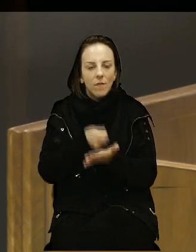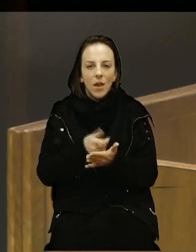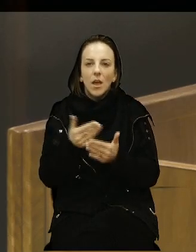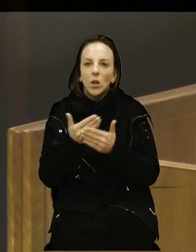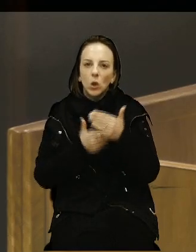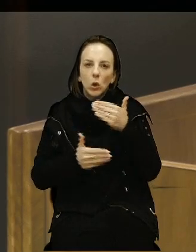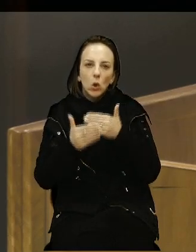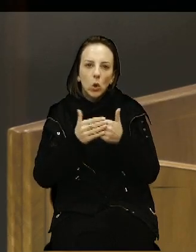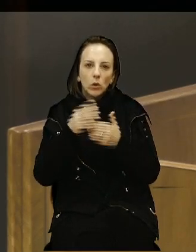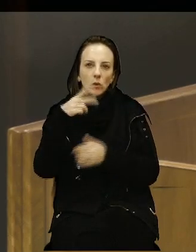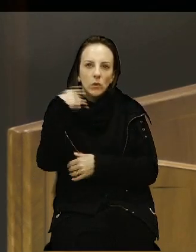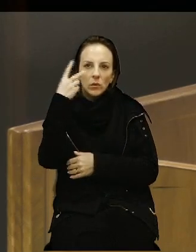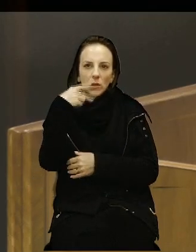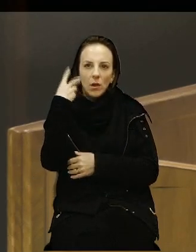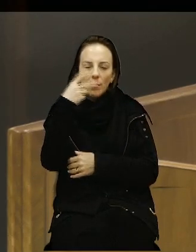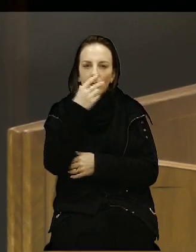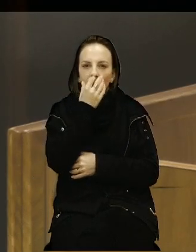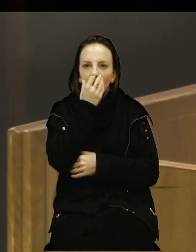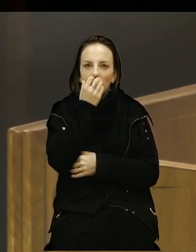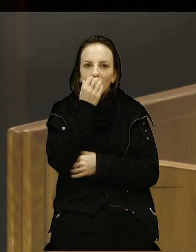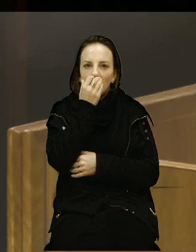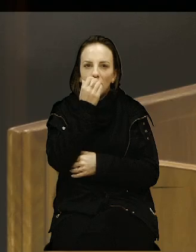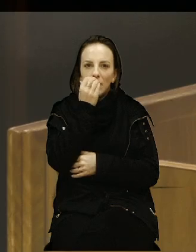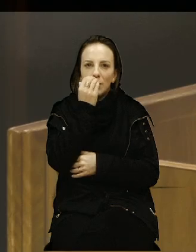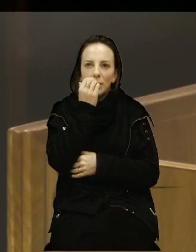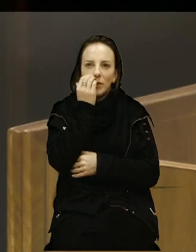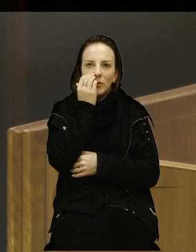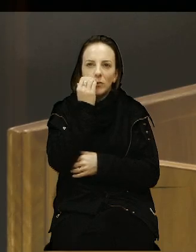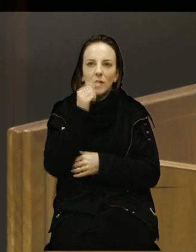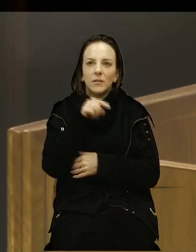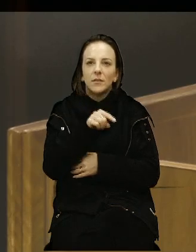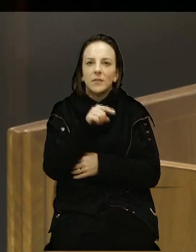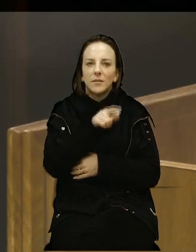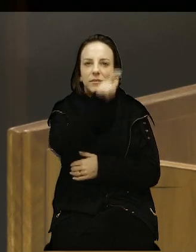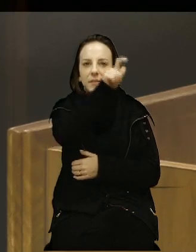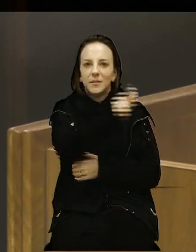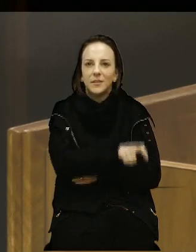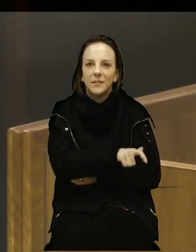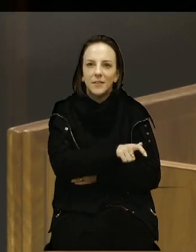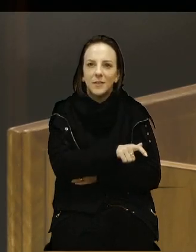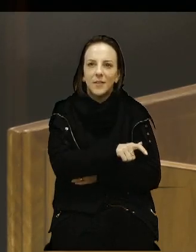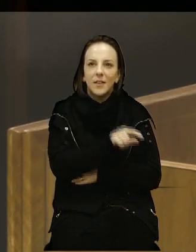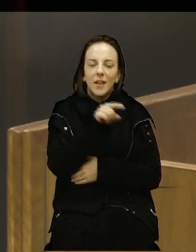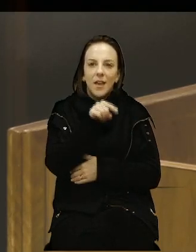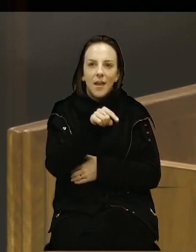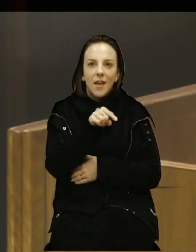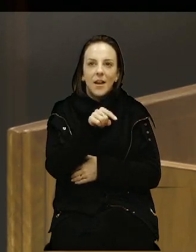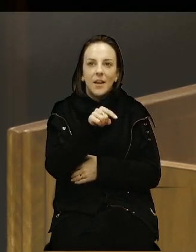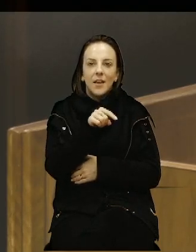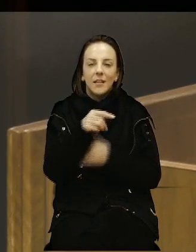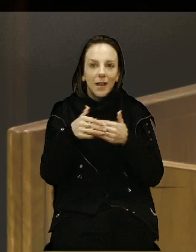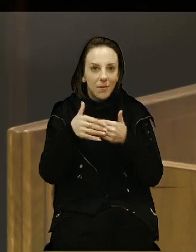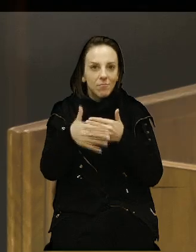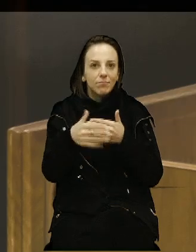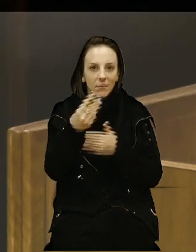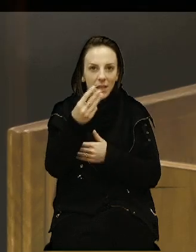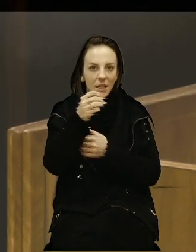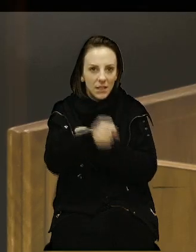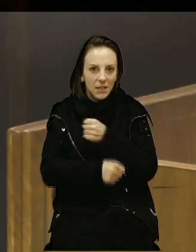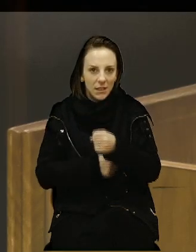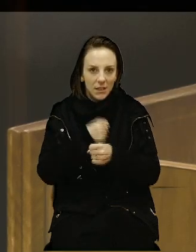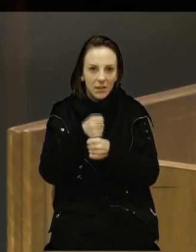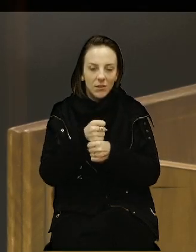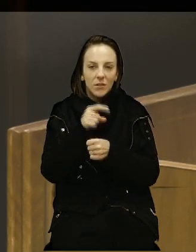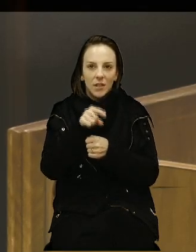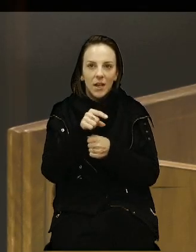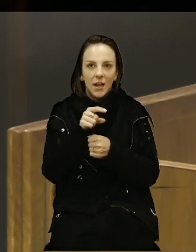casa. E esse sujeito, infelizmente, ele irá voltar daqui 3 anos e meio, a ocupar esse